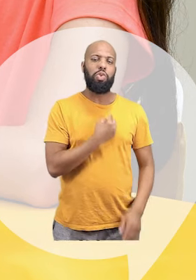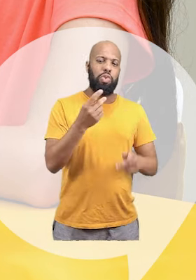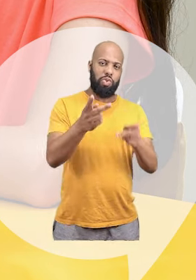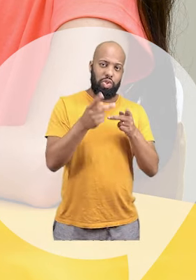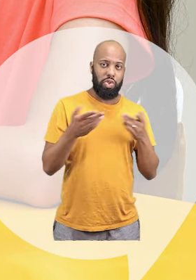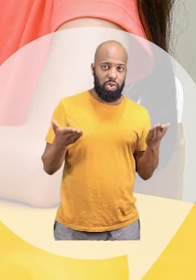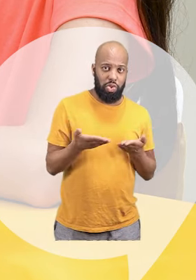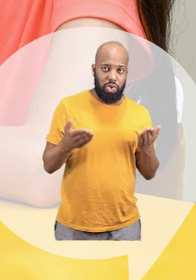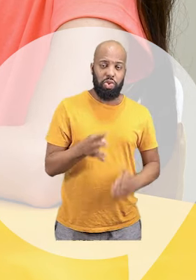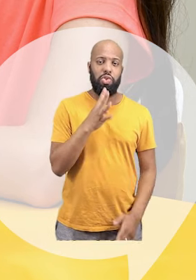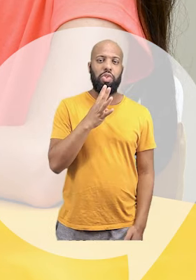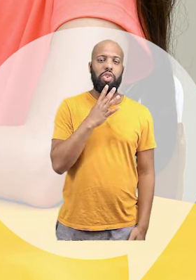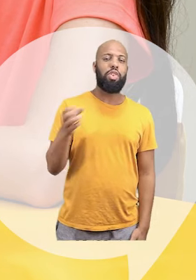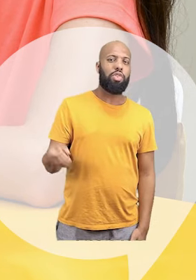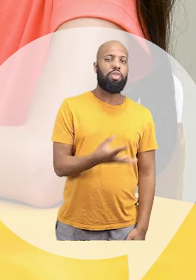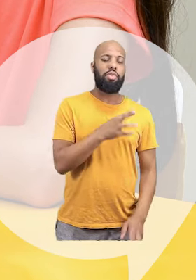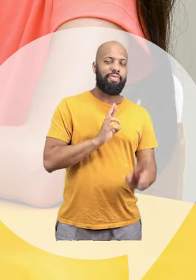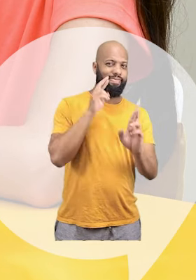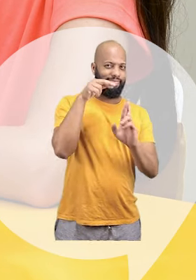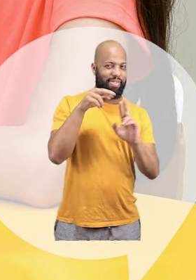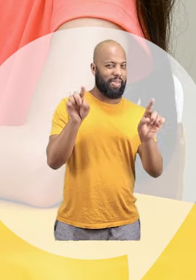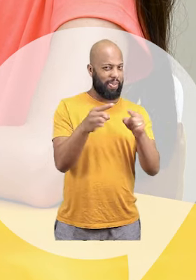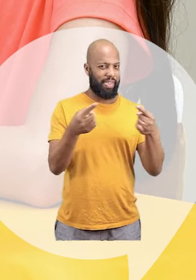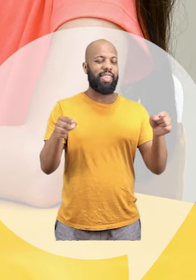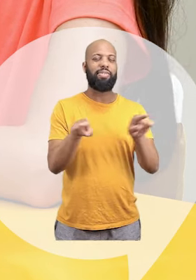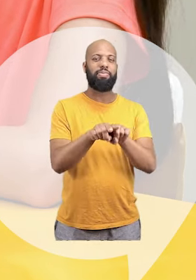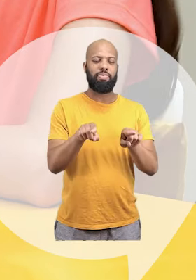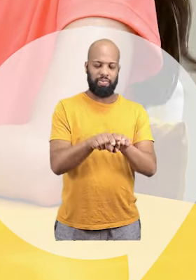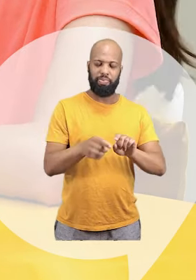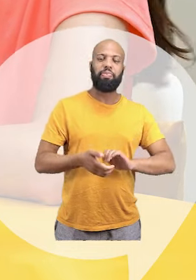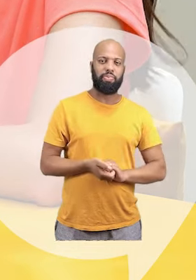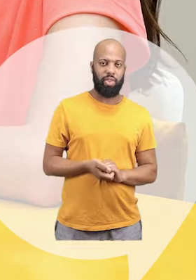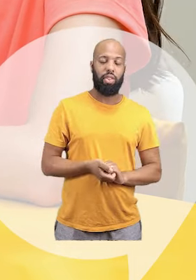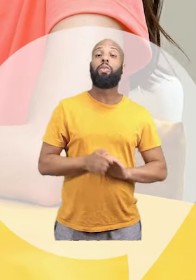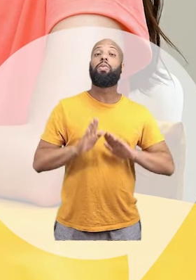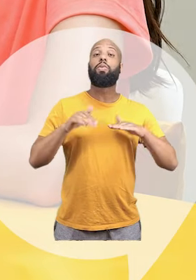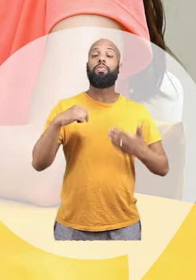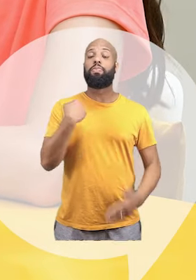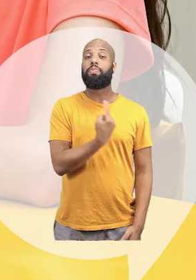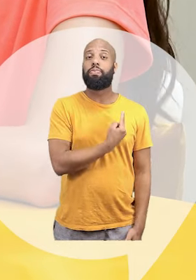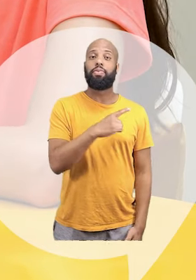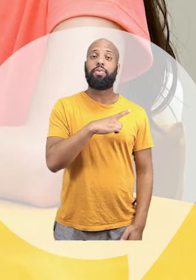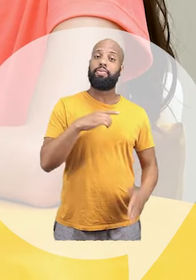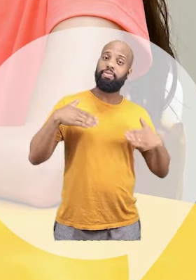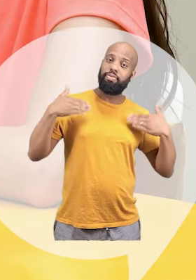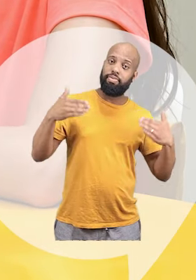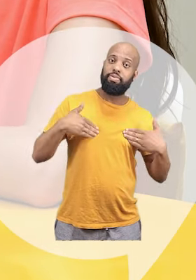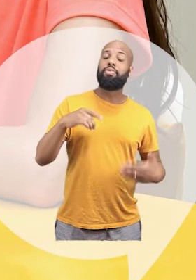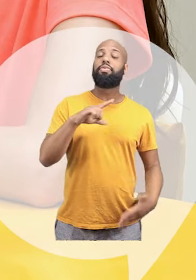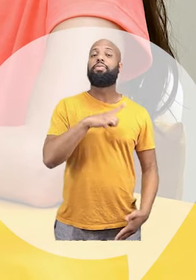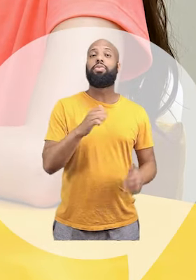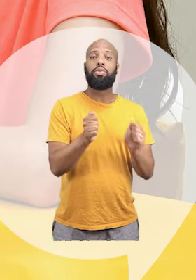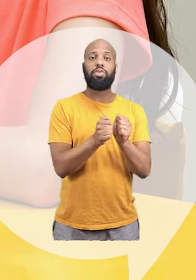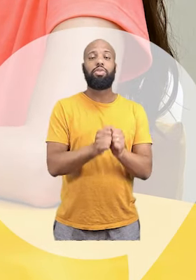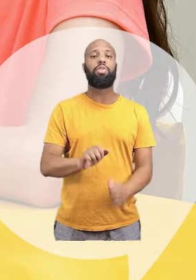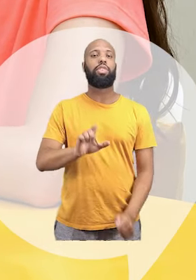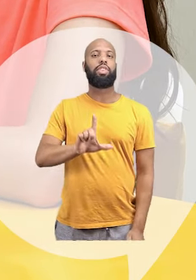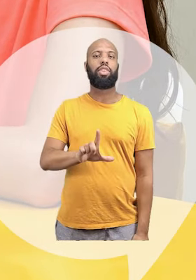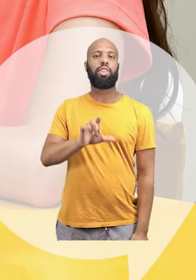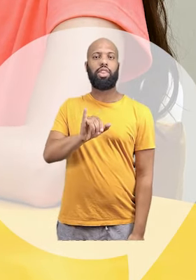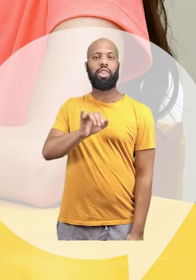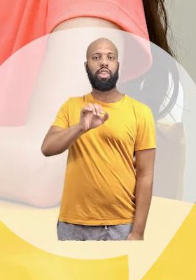do nosso convidado de hoje inclusive estou conhecendo novas referências musicais nós temos a alegria de contar